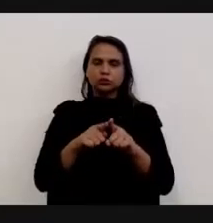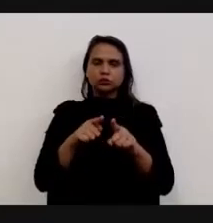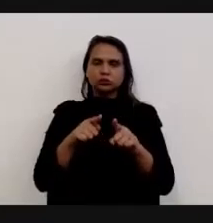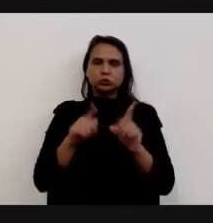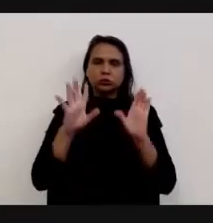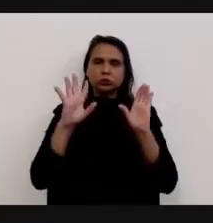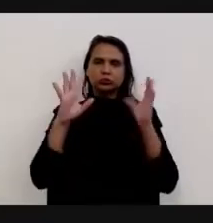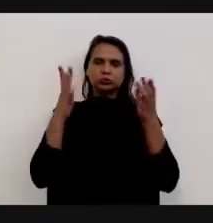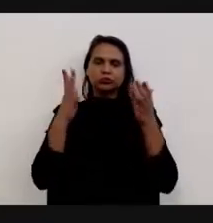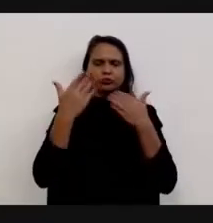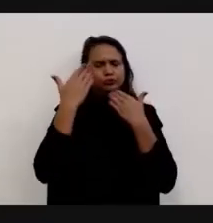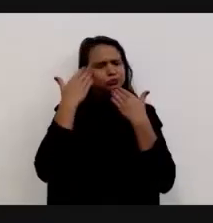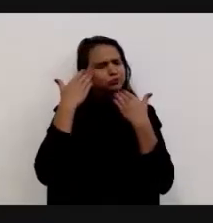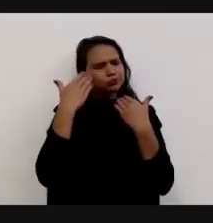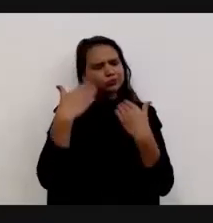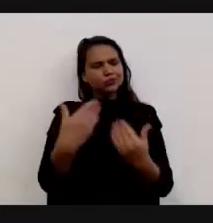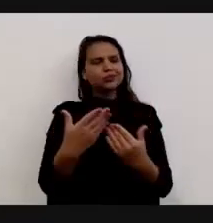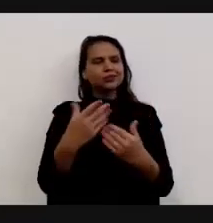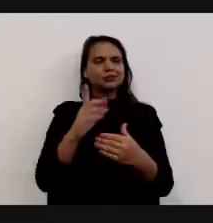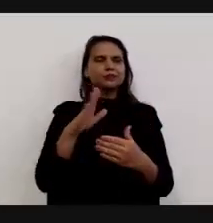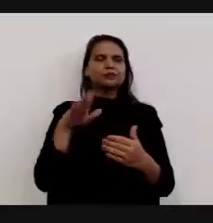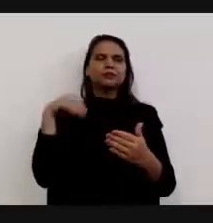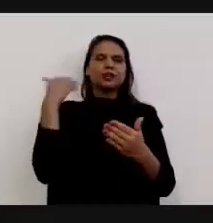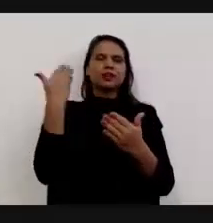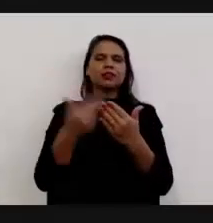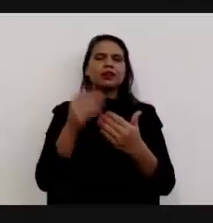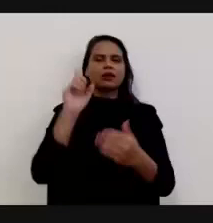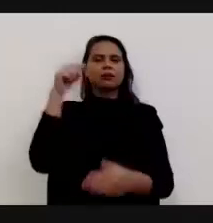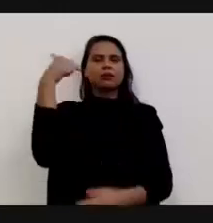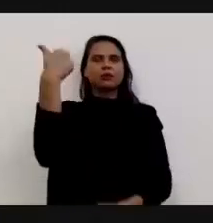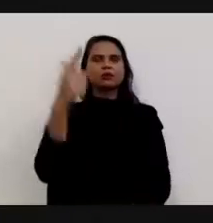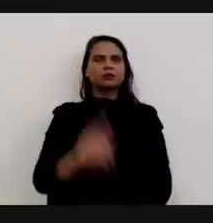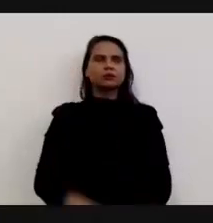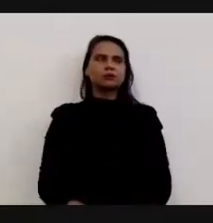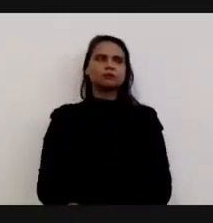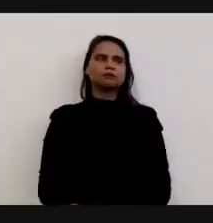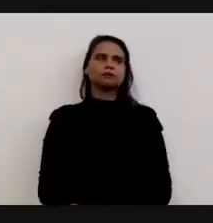evento aqui. Tá? Muito obrigado e até a próxima.